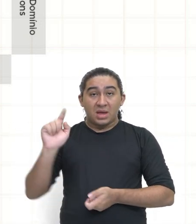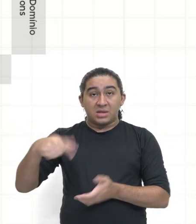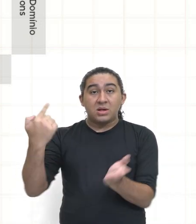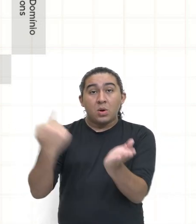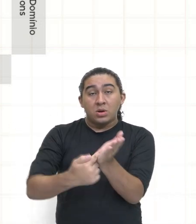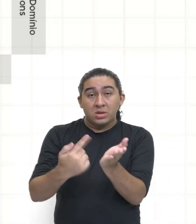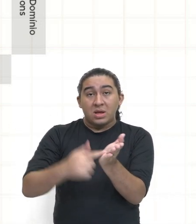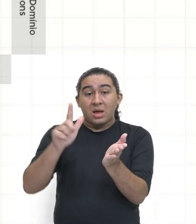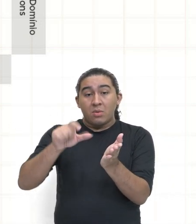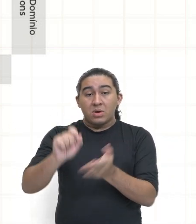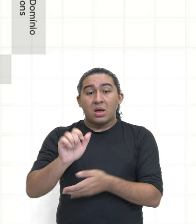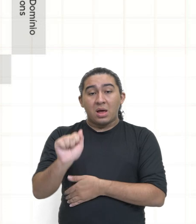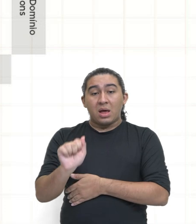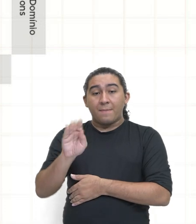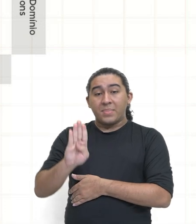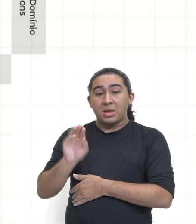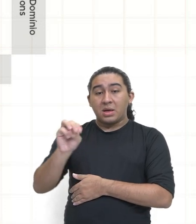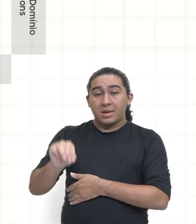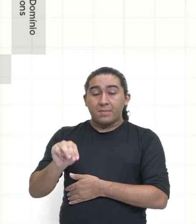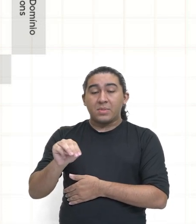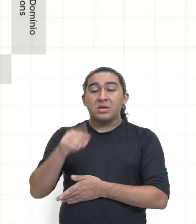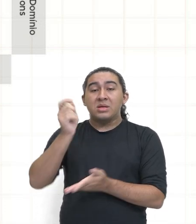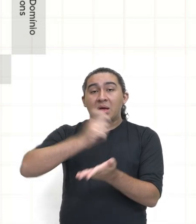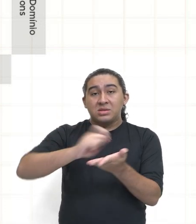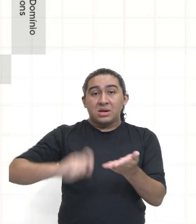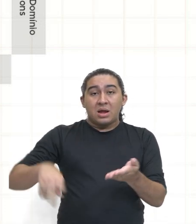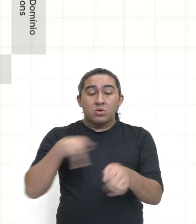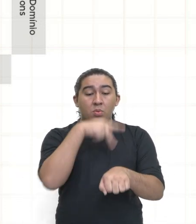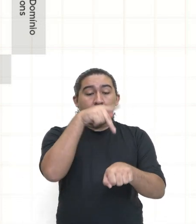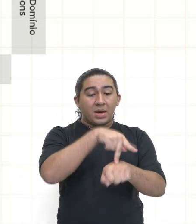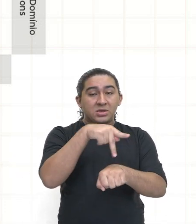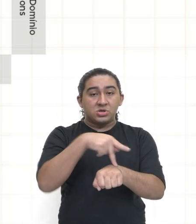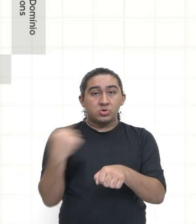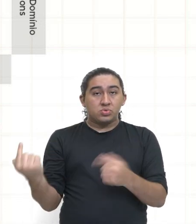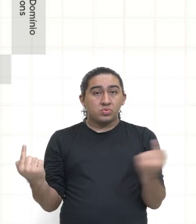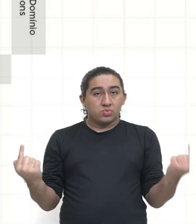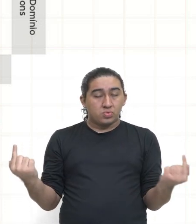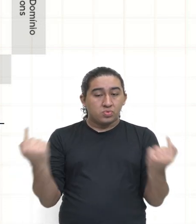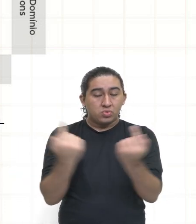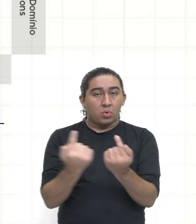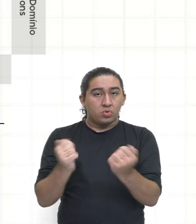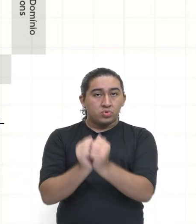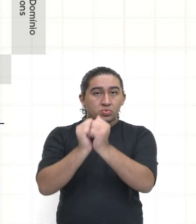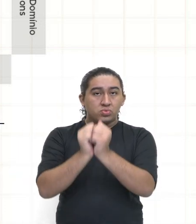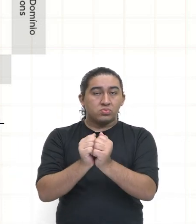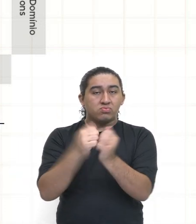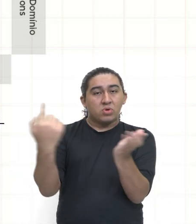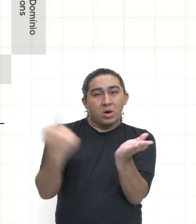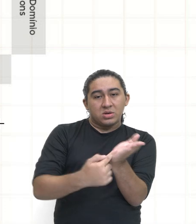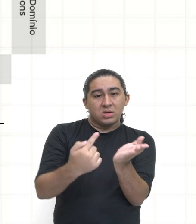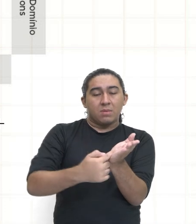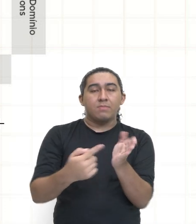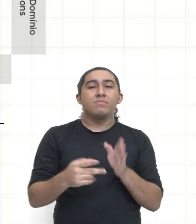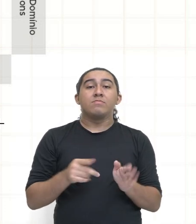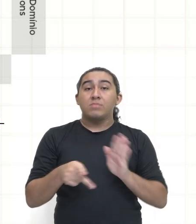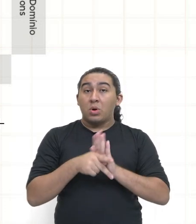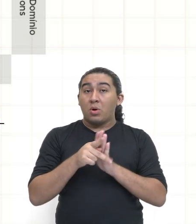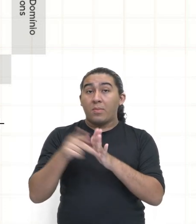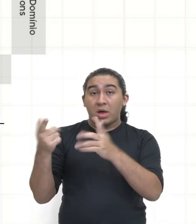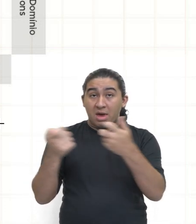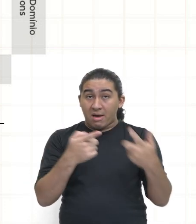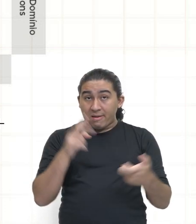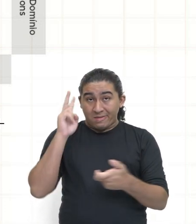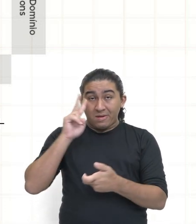ficou conhecido como ABM, que foi assinado entre Estados Unidos e União Soviética, contexto de Guerra Fria,